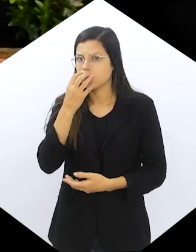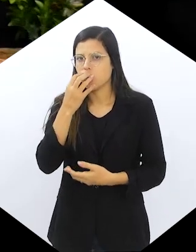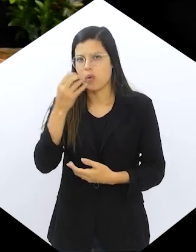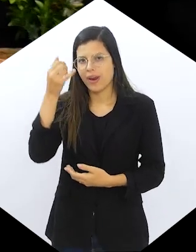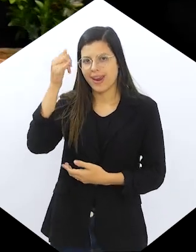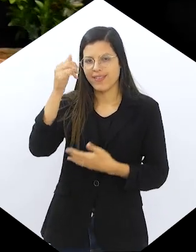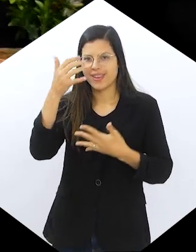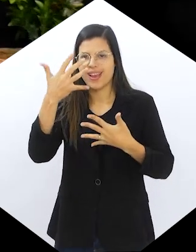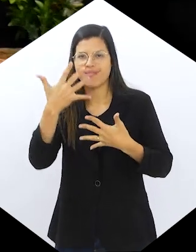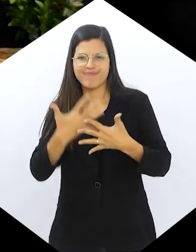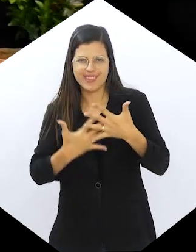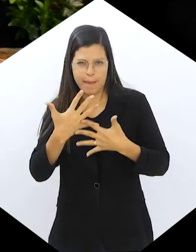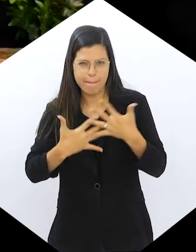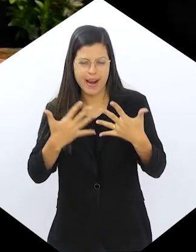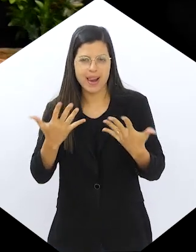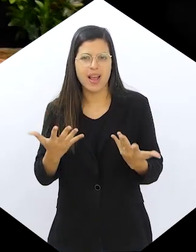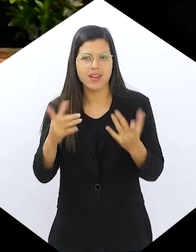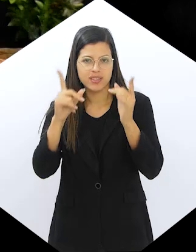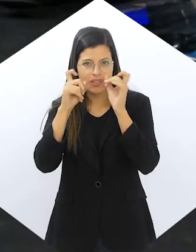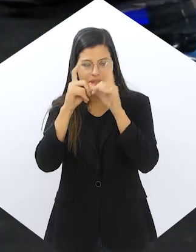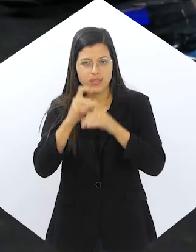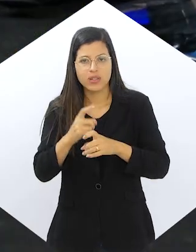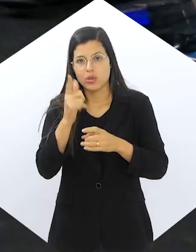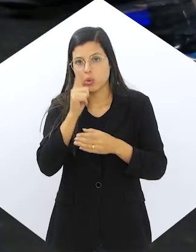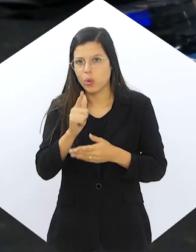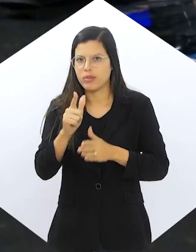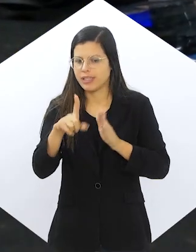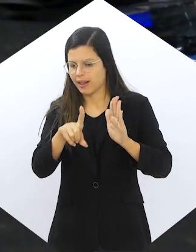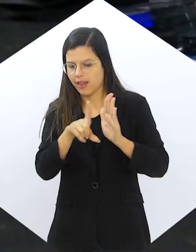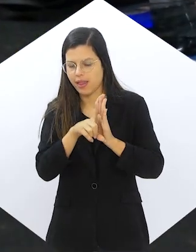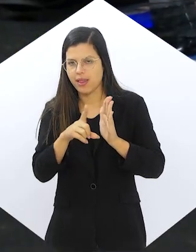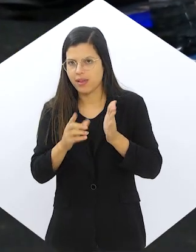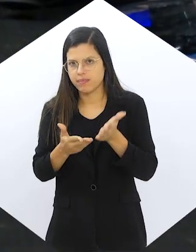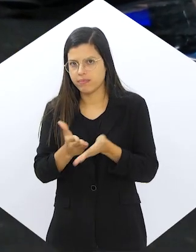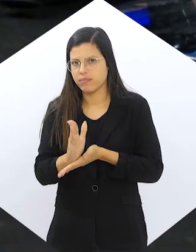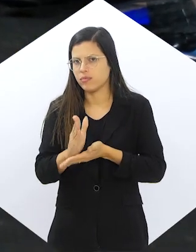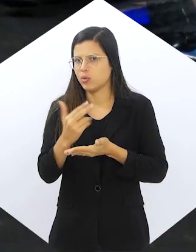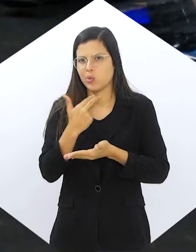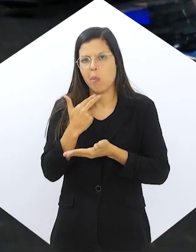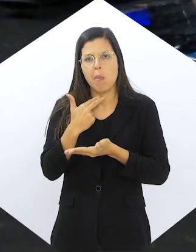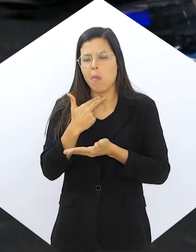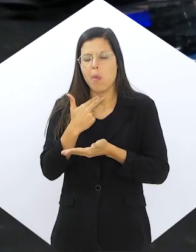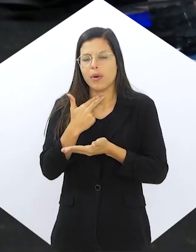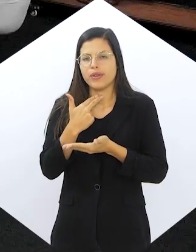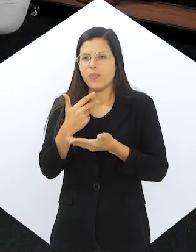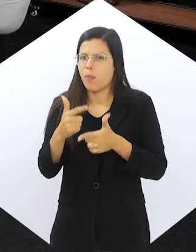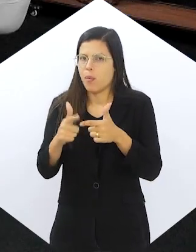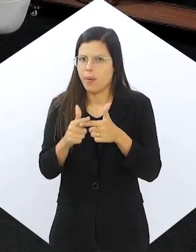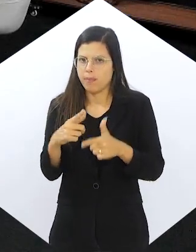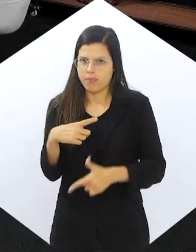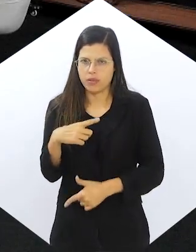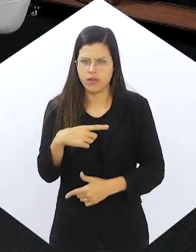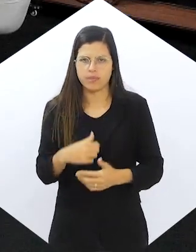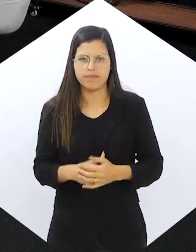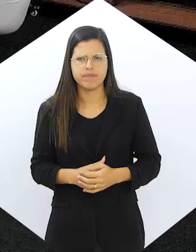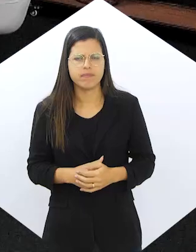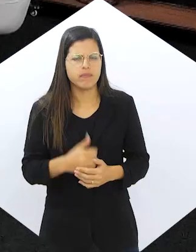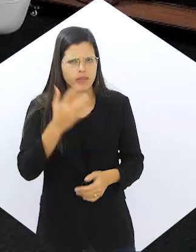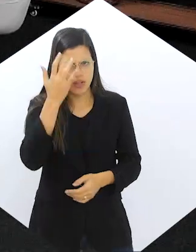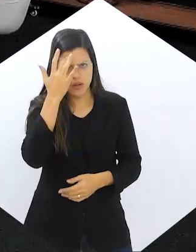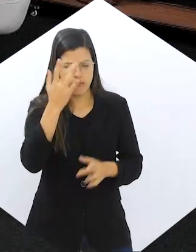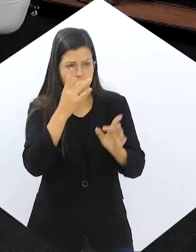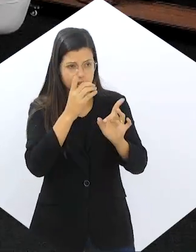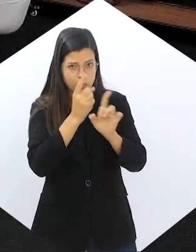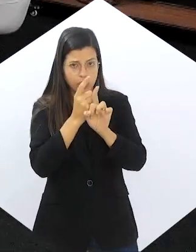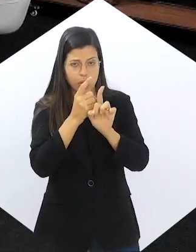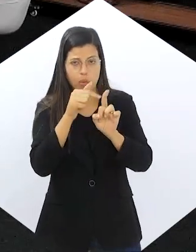transtorno, porque já é difícil, já foi difícil a gente chegar até aqui. Então a gente não pode ter problemas. E é fácil encontrar adestramento